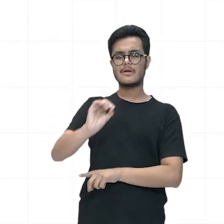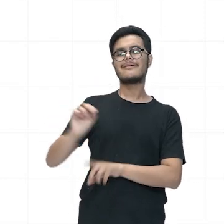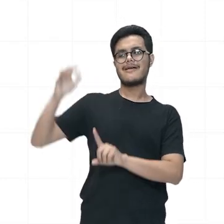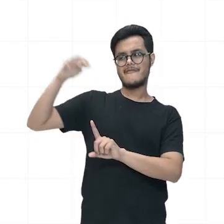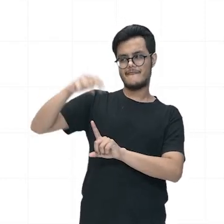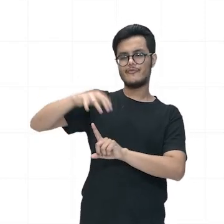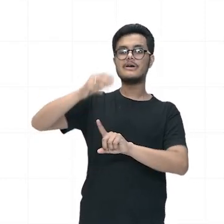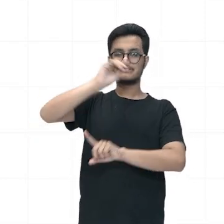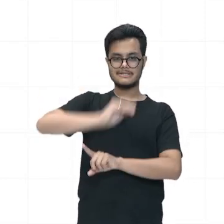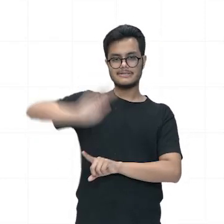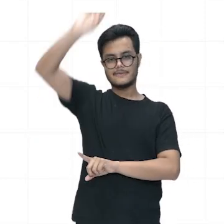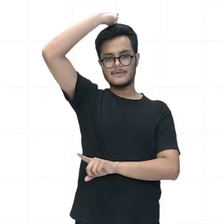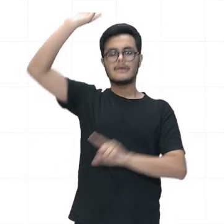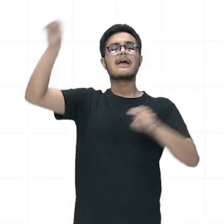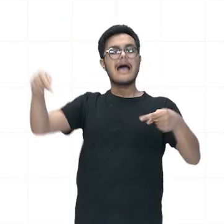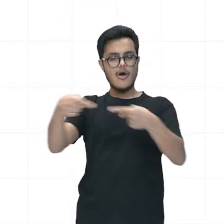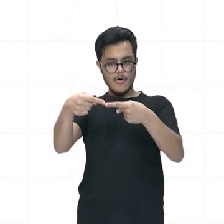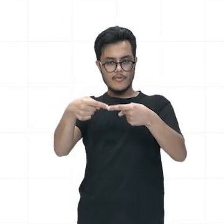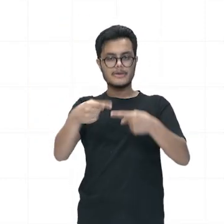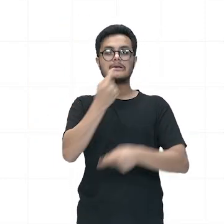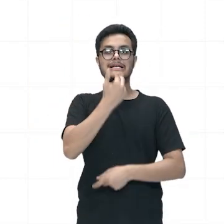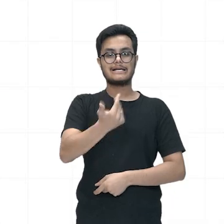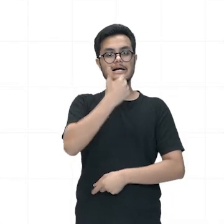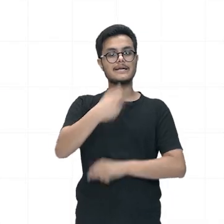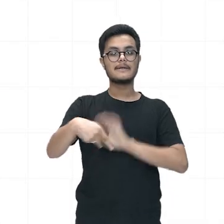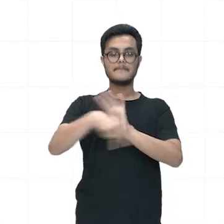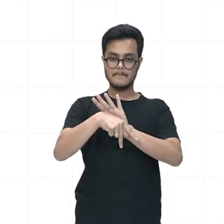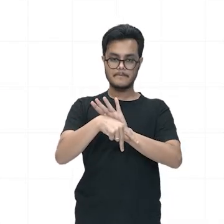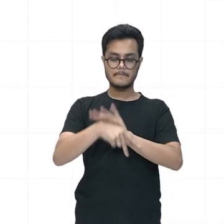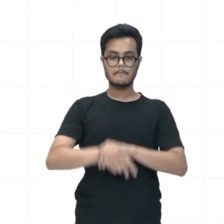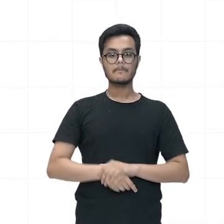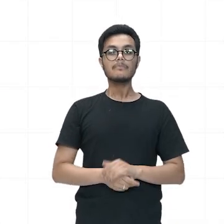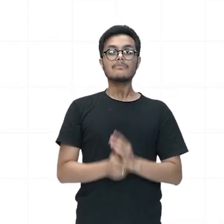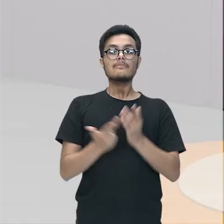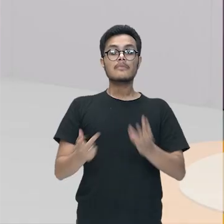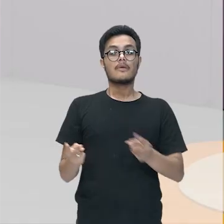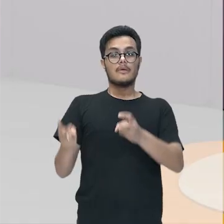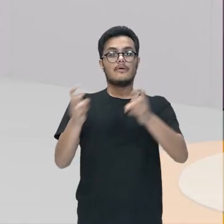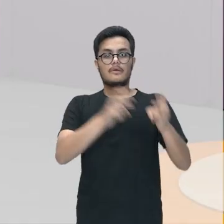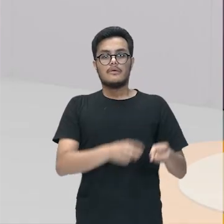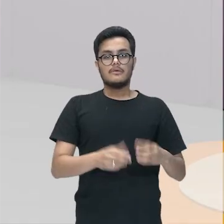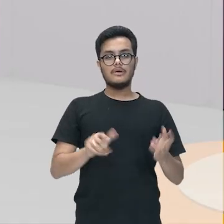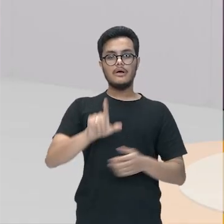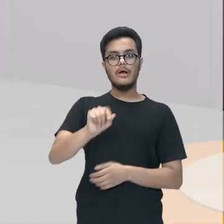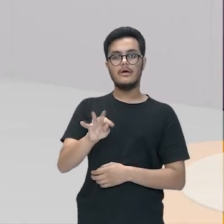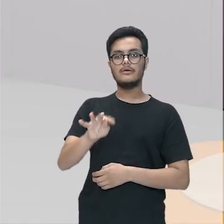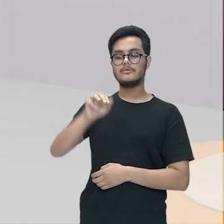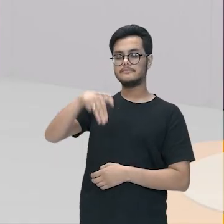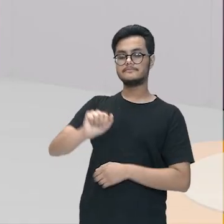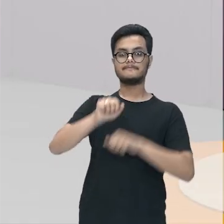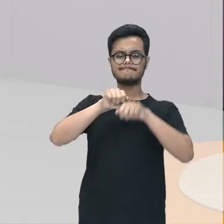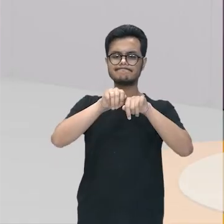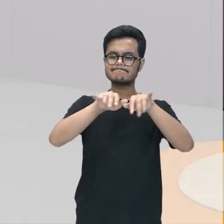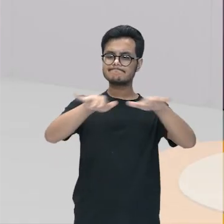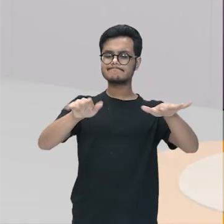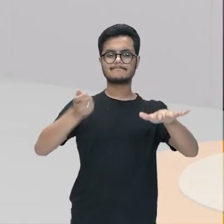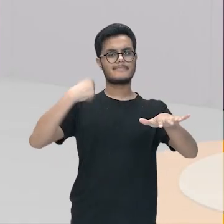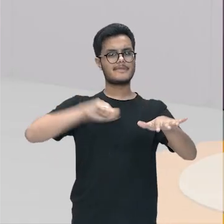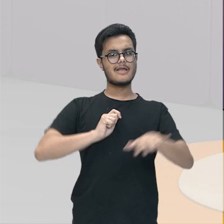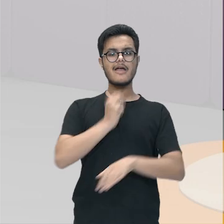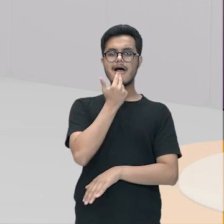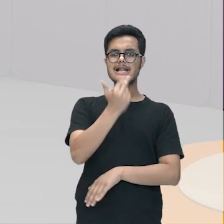sua herança, né, ligadas então aí à Roma comum. Ou seja, deu para perceber, o latim influenciou então